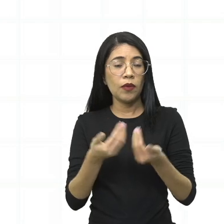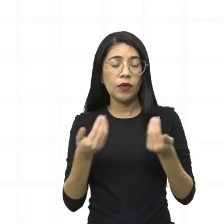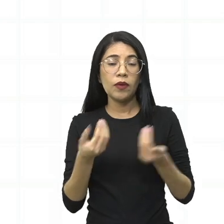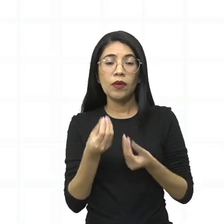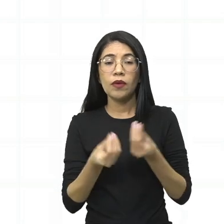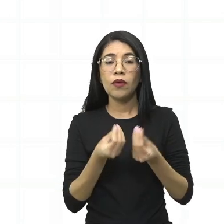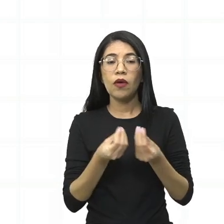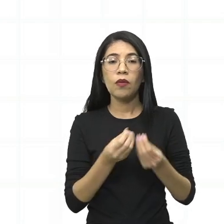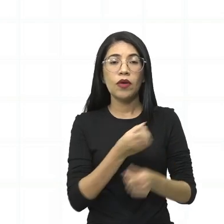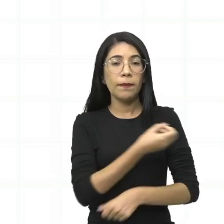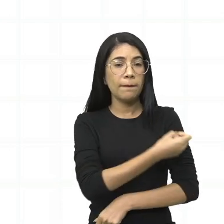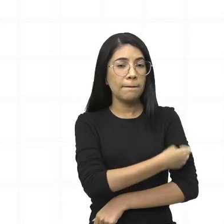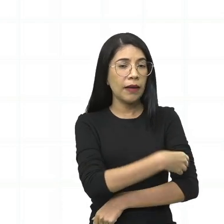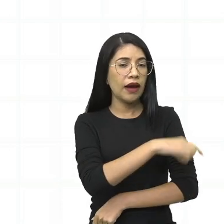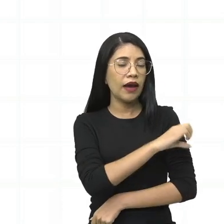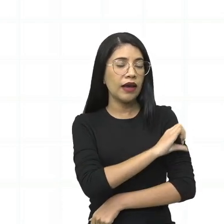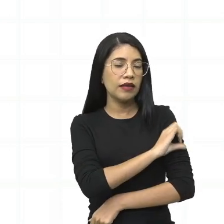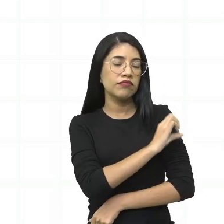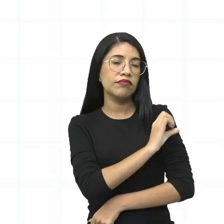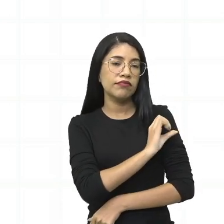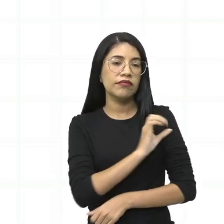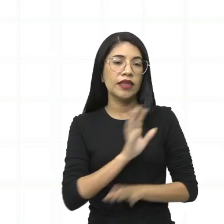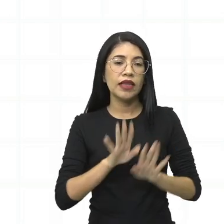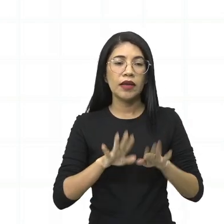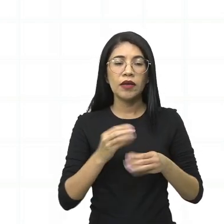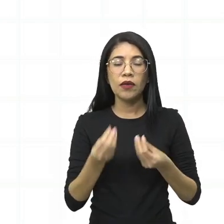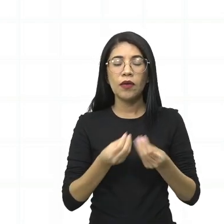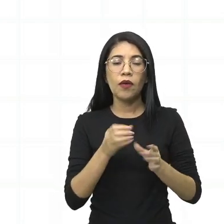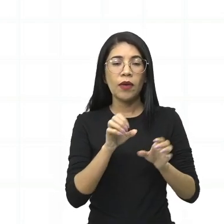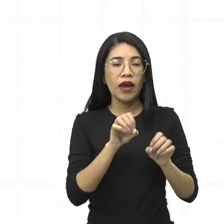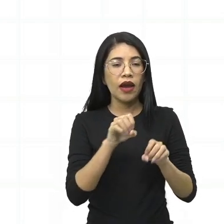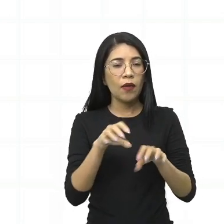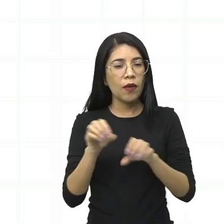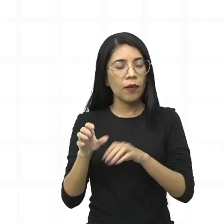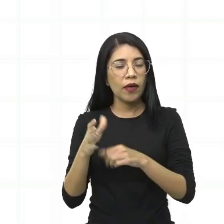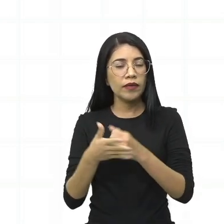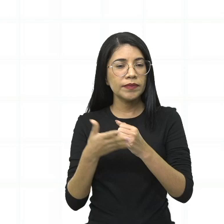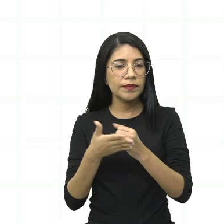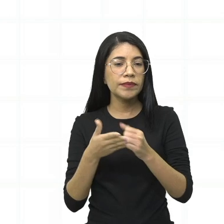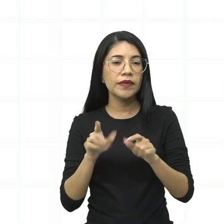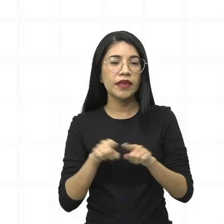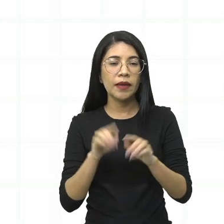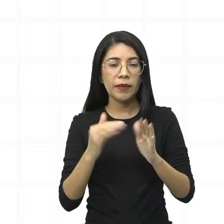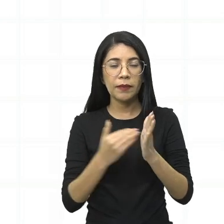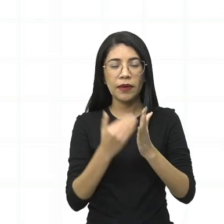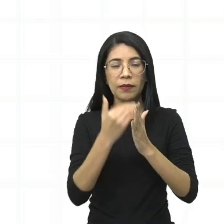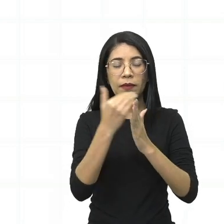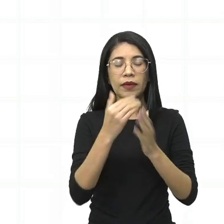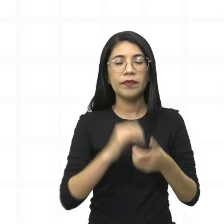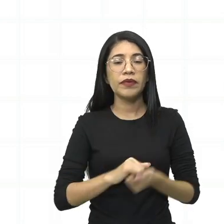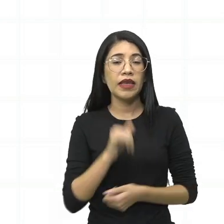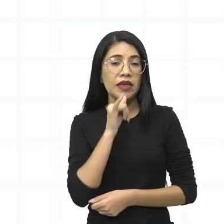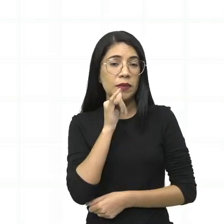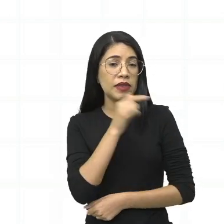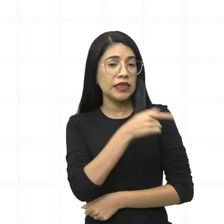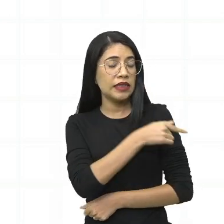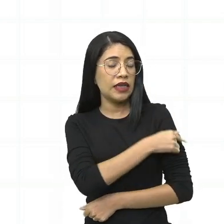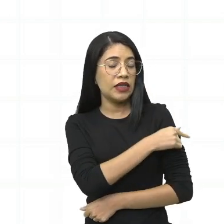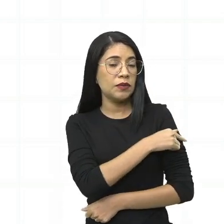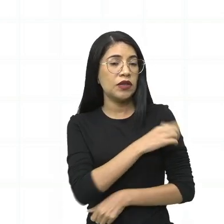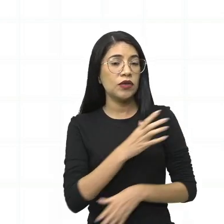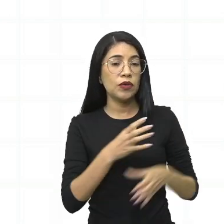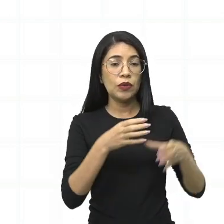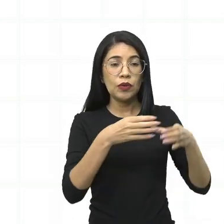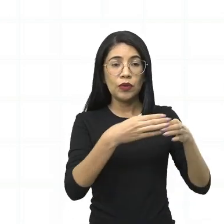por série, né? Por nível ali de instrução. Então, se eu estou no 7º ano, né, eu tenho